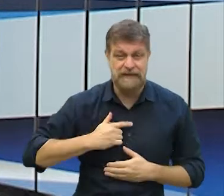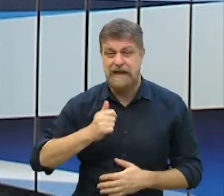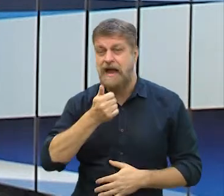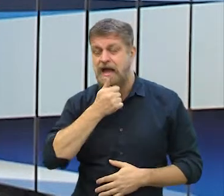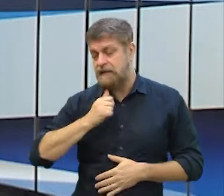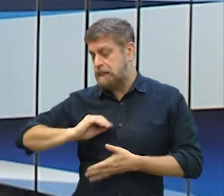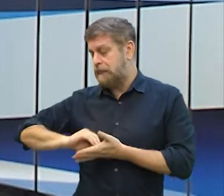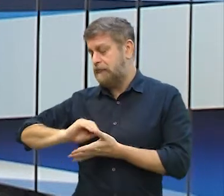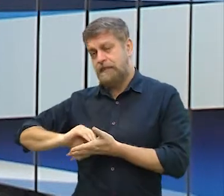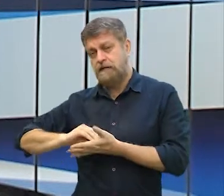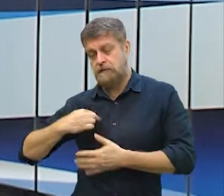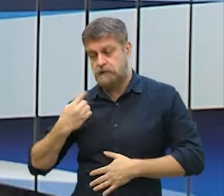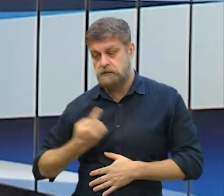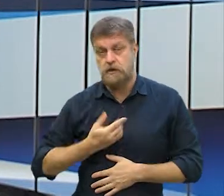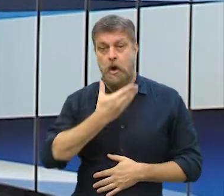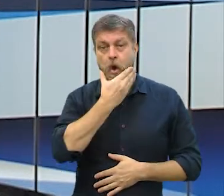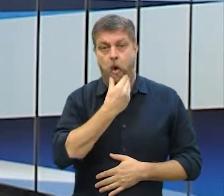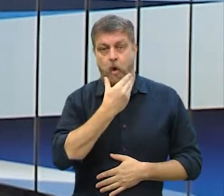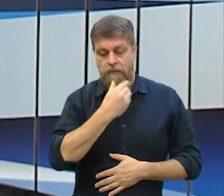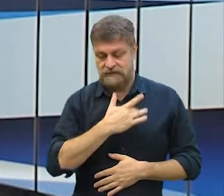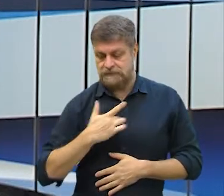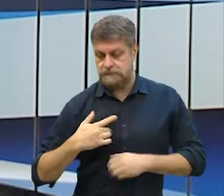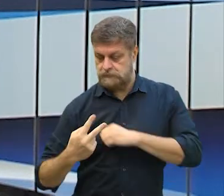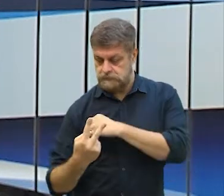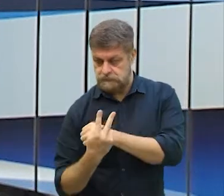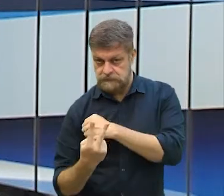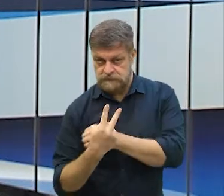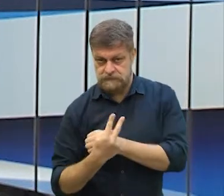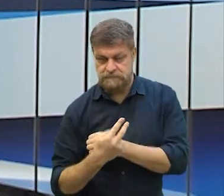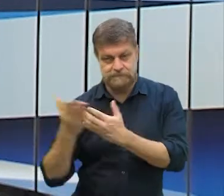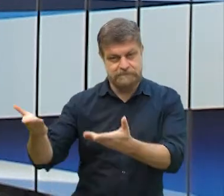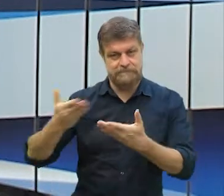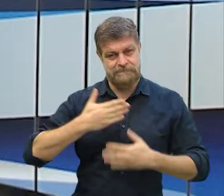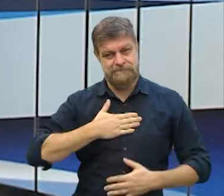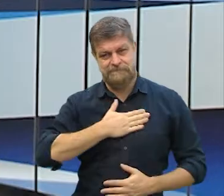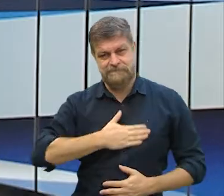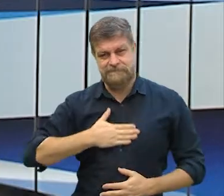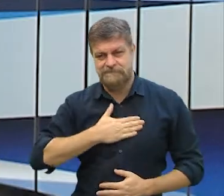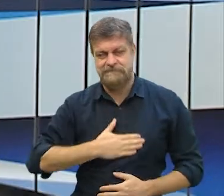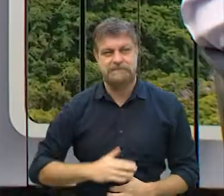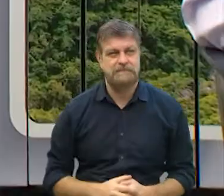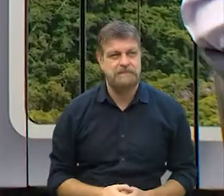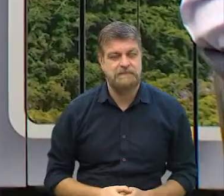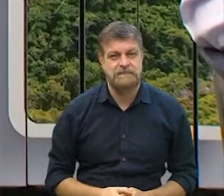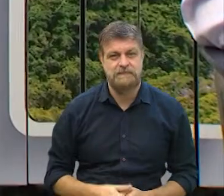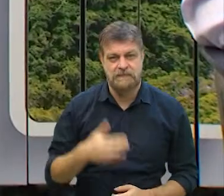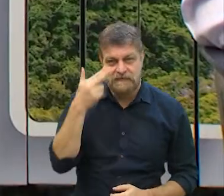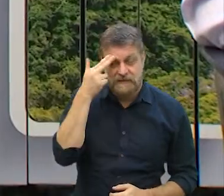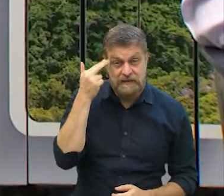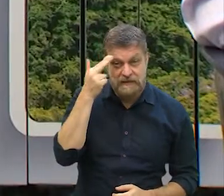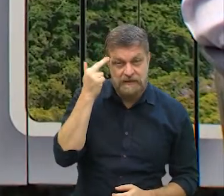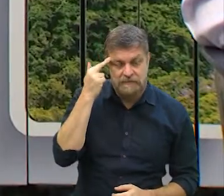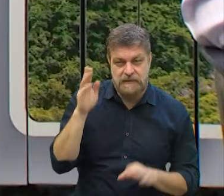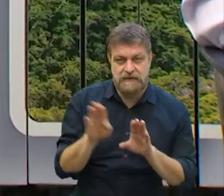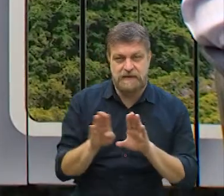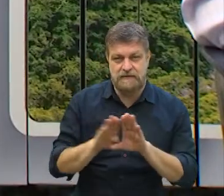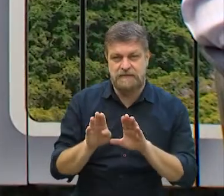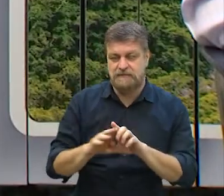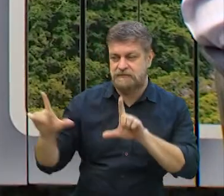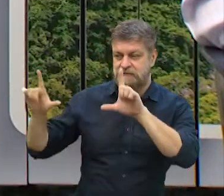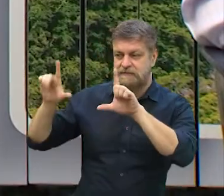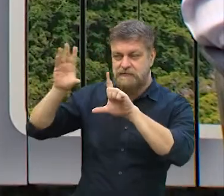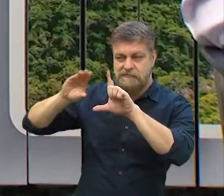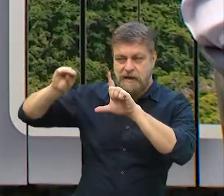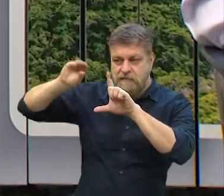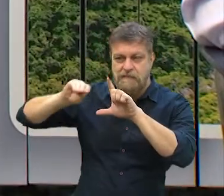ainda é longo para termos homens cuidando da saúde? Seja bem-vindo ao Questão de Ordem. Gabriel, Alexandre